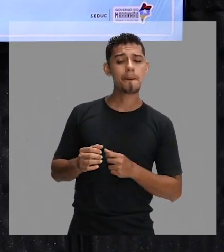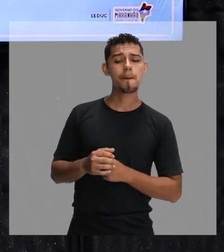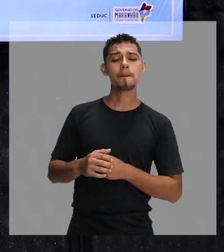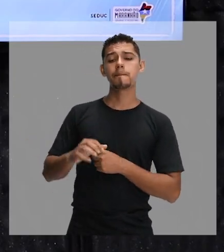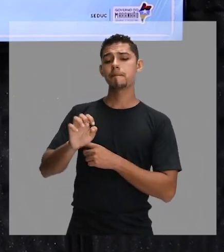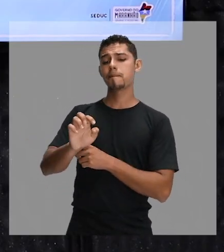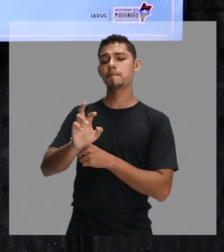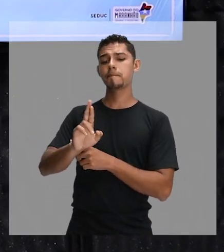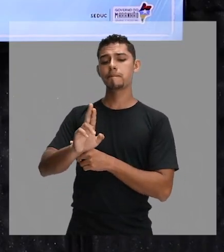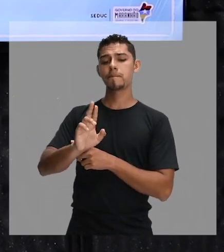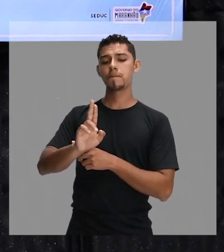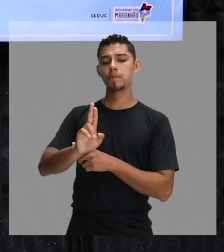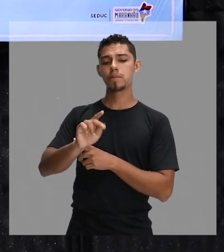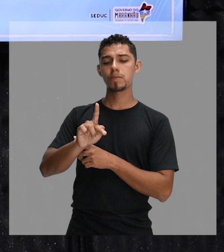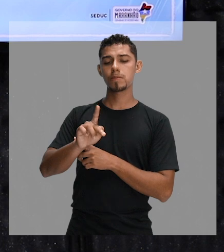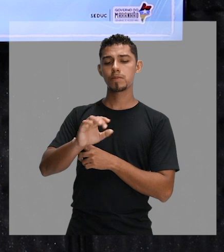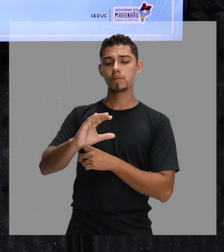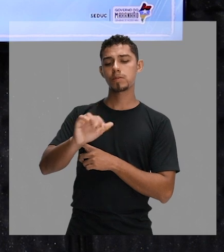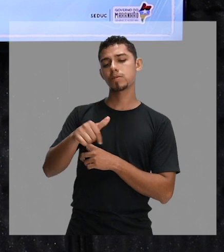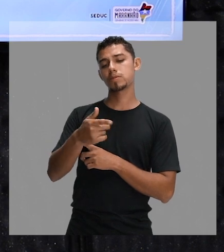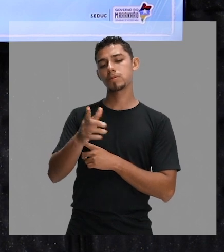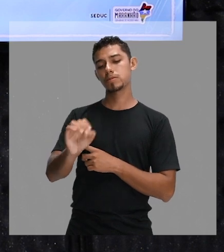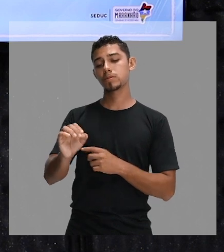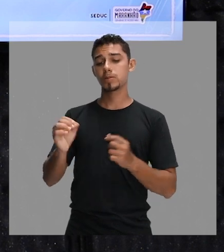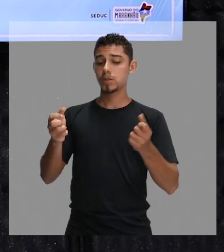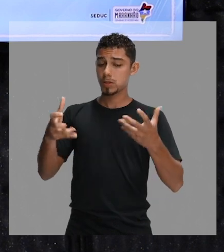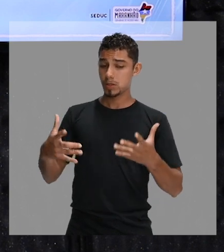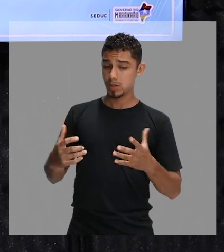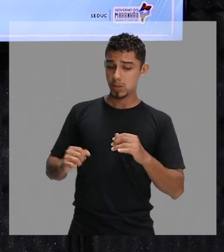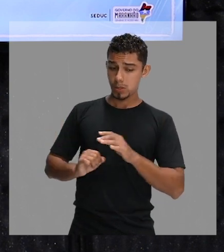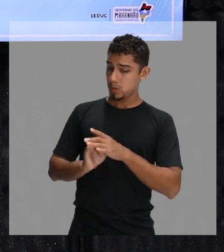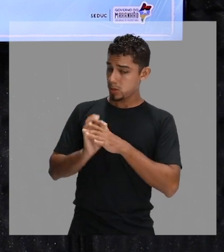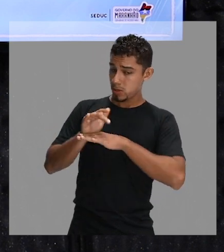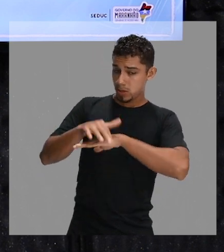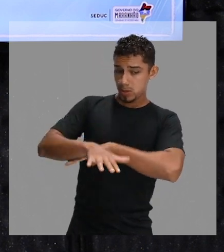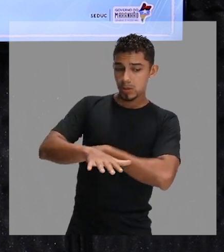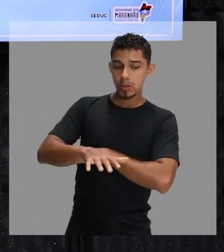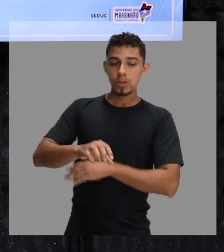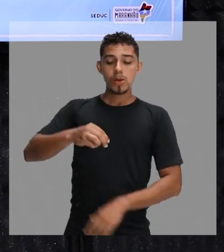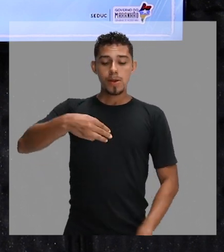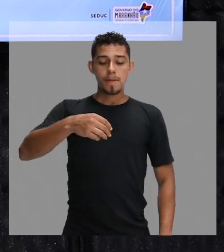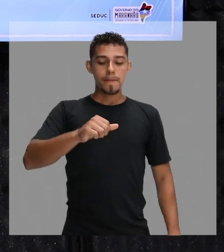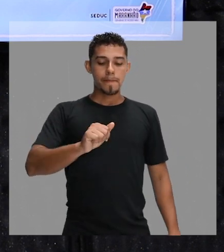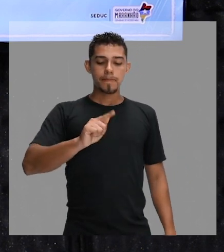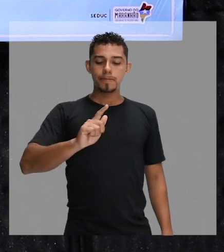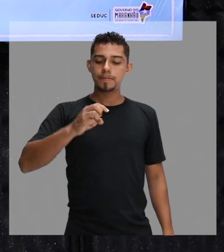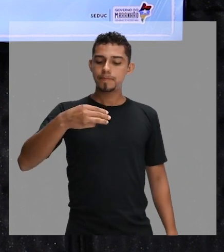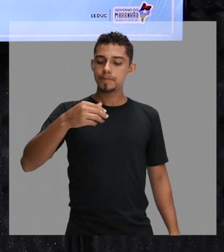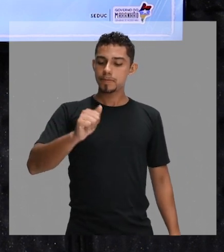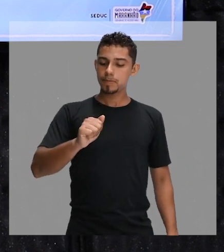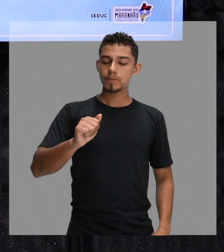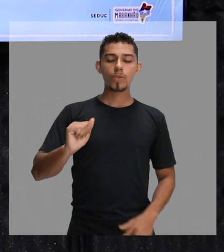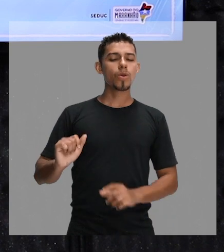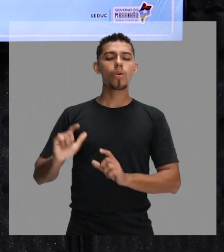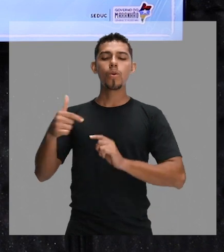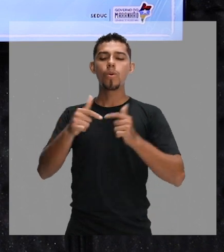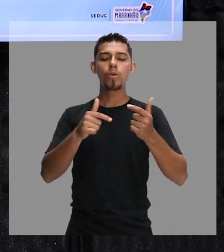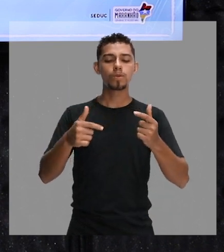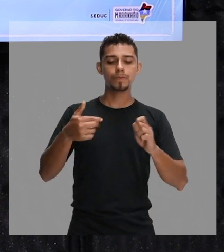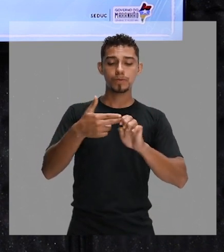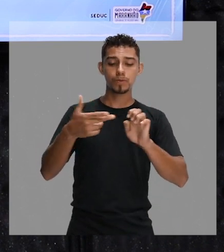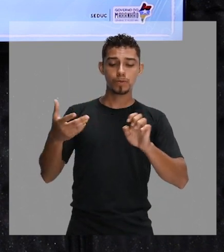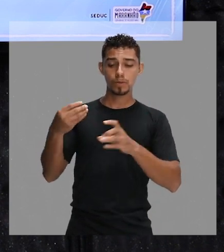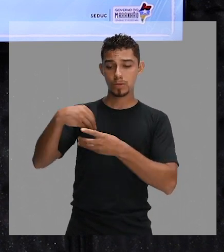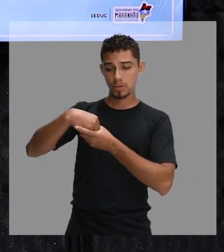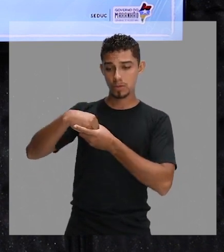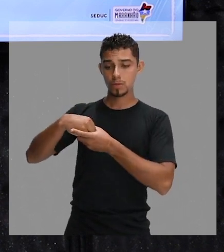é o extravasamento do magma e de outros elementos que estão dentro do vulcão.